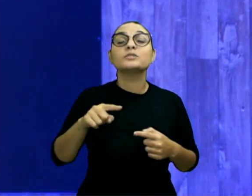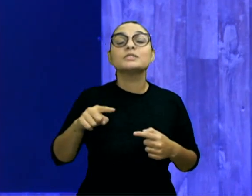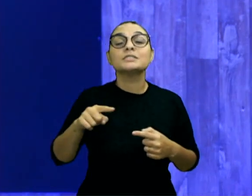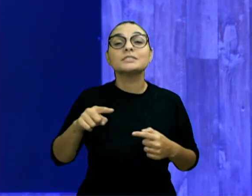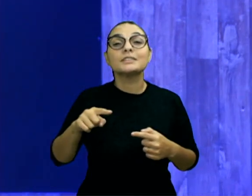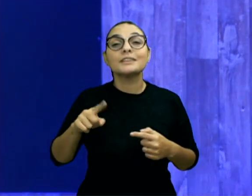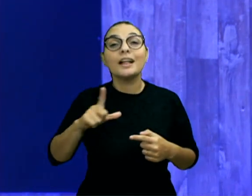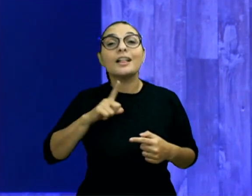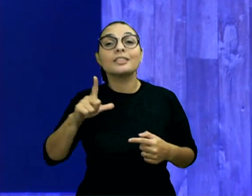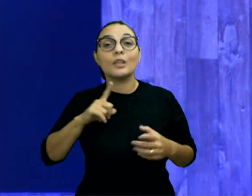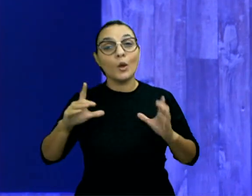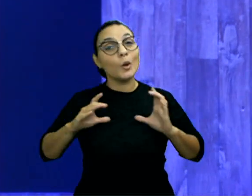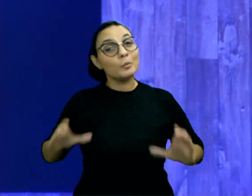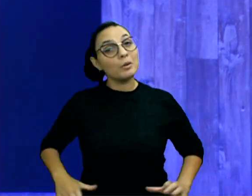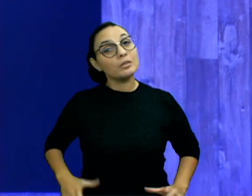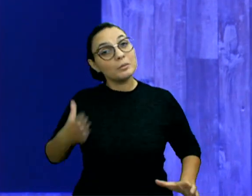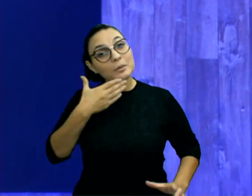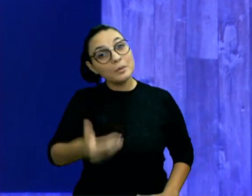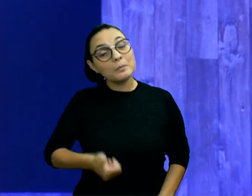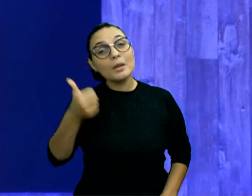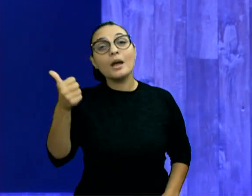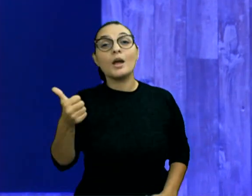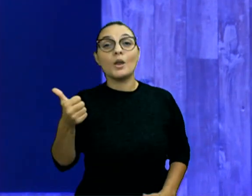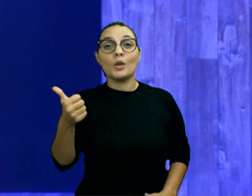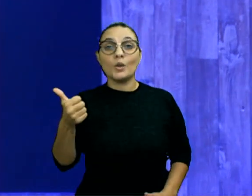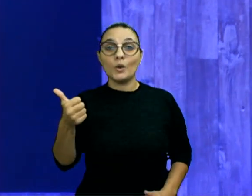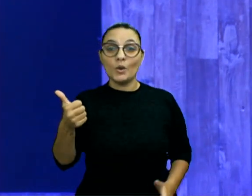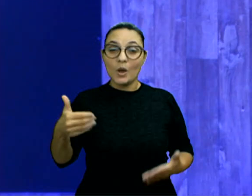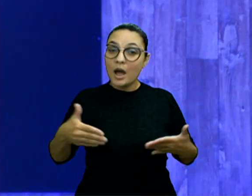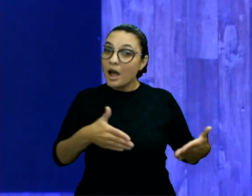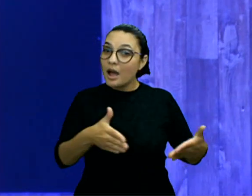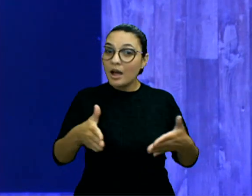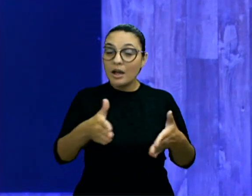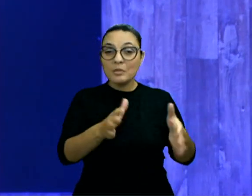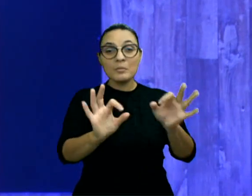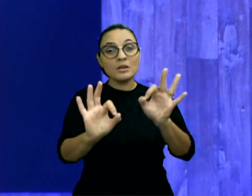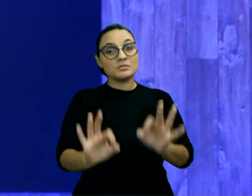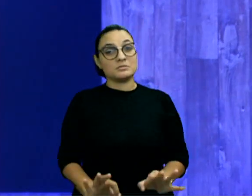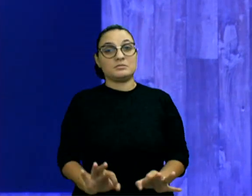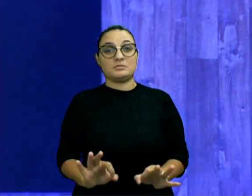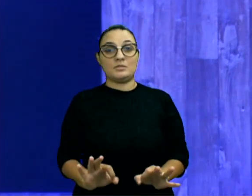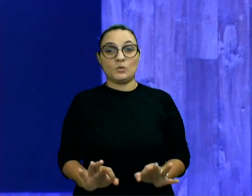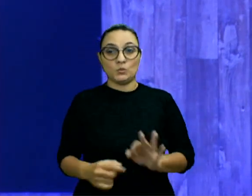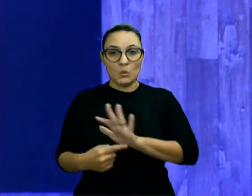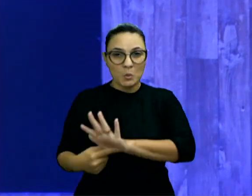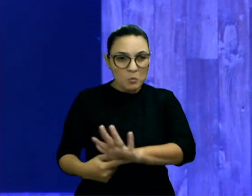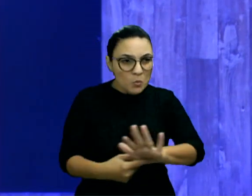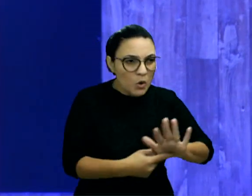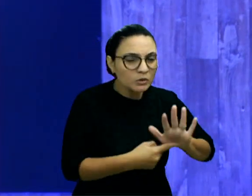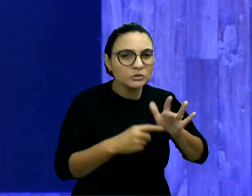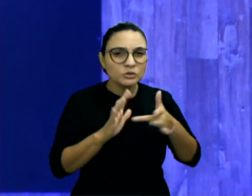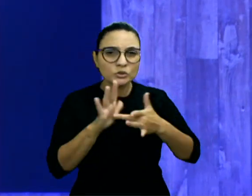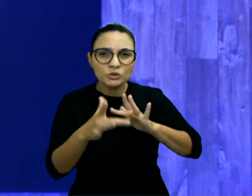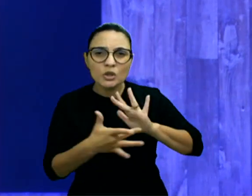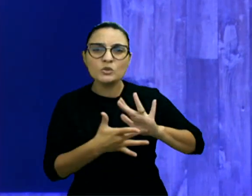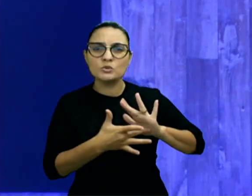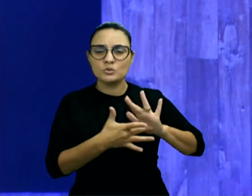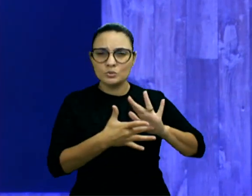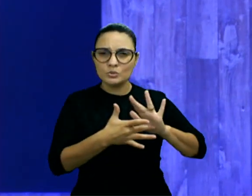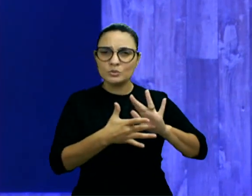destacando. Se você está se destacando, fazendo tudo o que é certo, você está trazendo o reino de Deus onde você está,